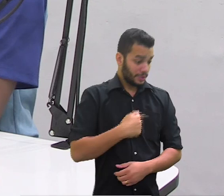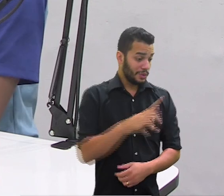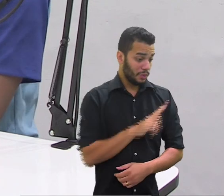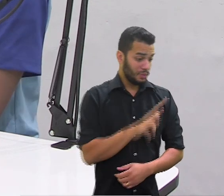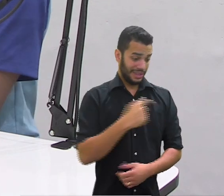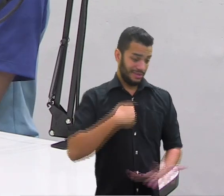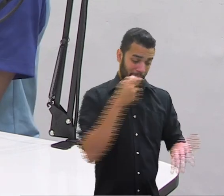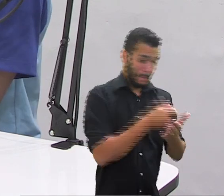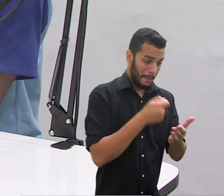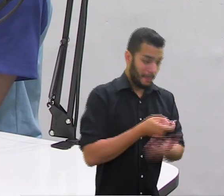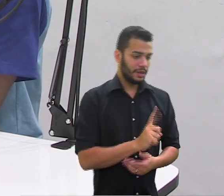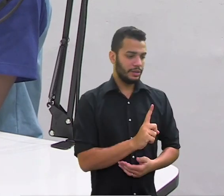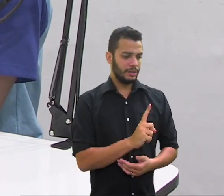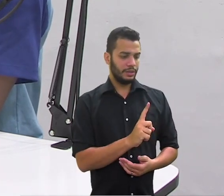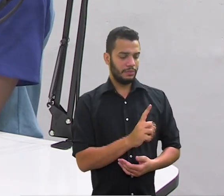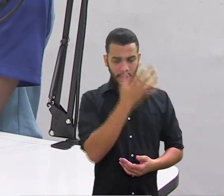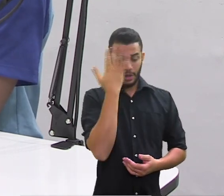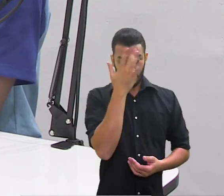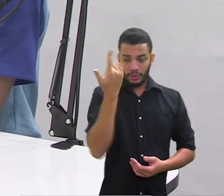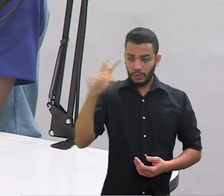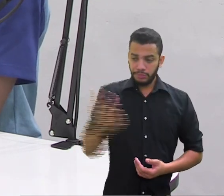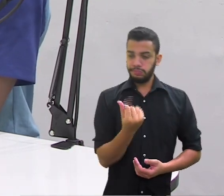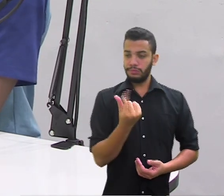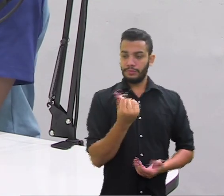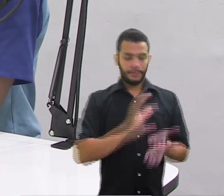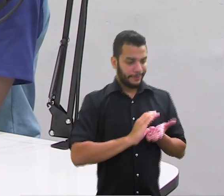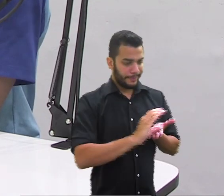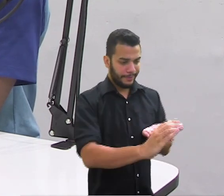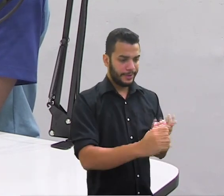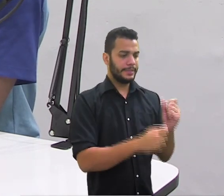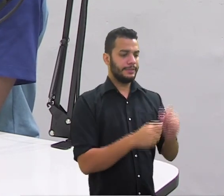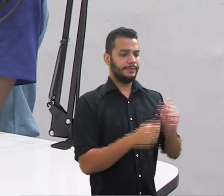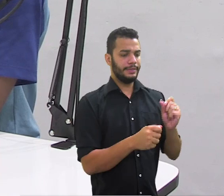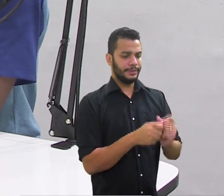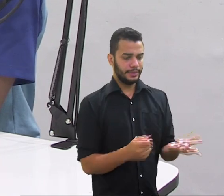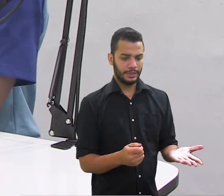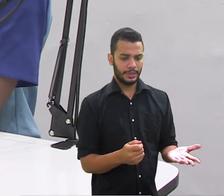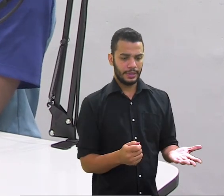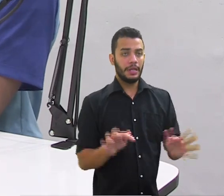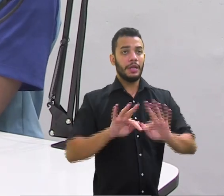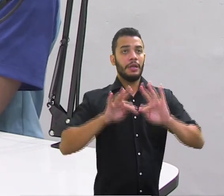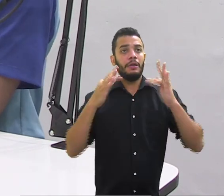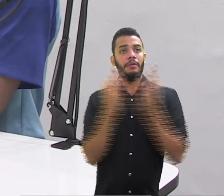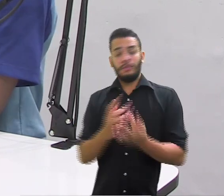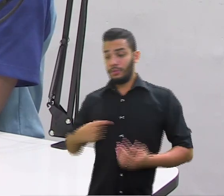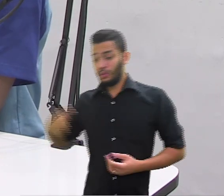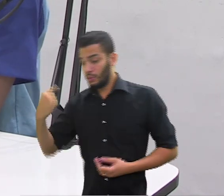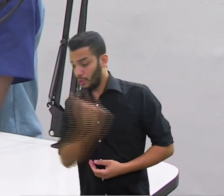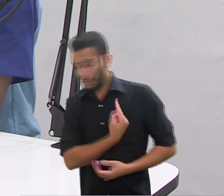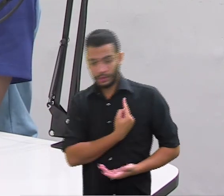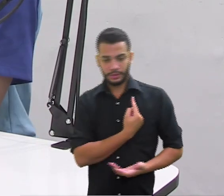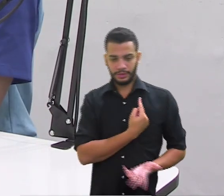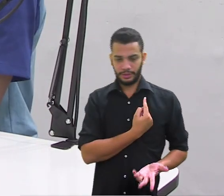que paguei, aquilo ali foi pago, porque a gente paga impostos. A gente paga. Nós